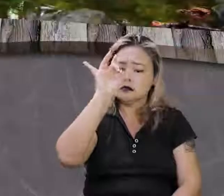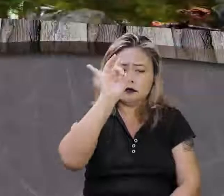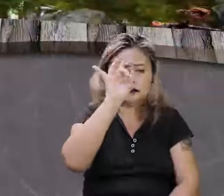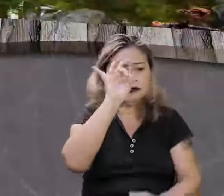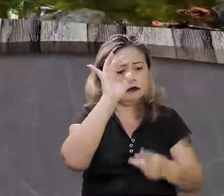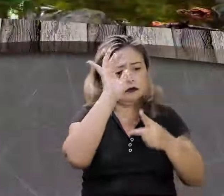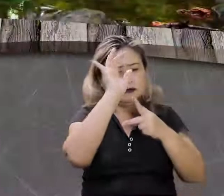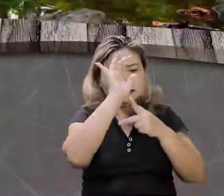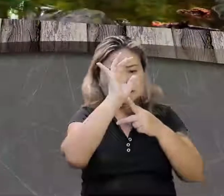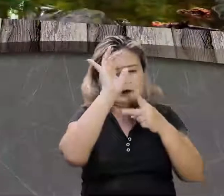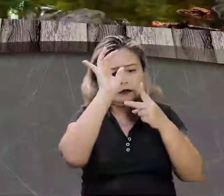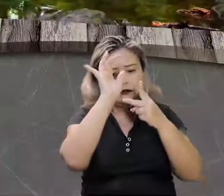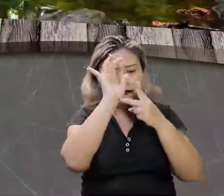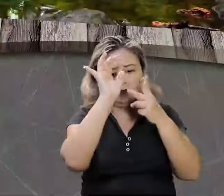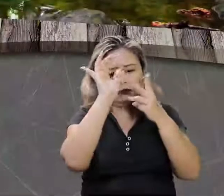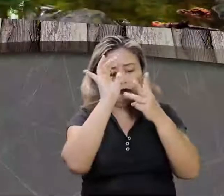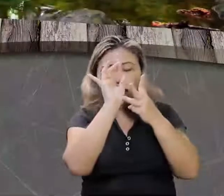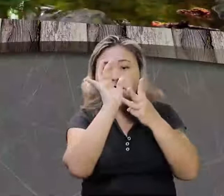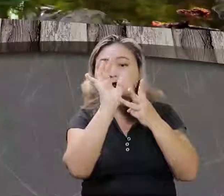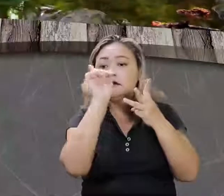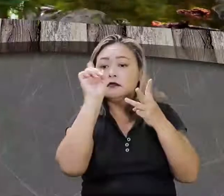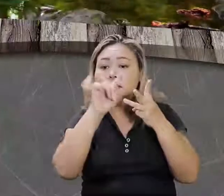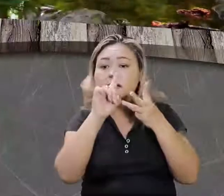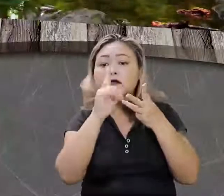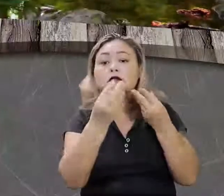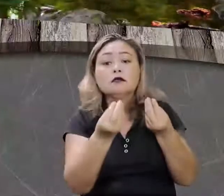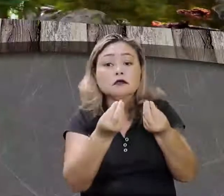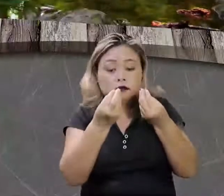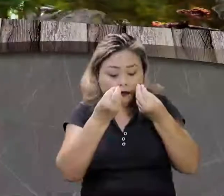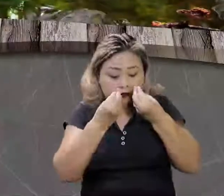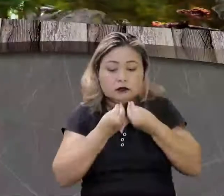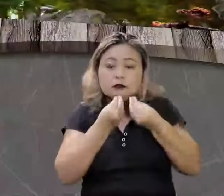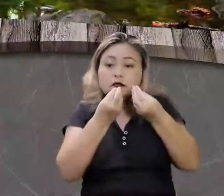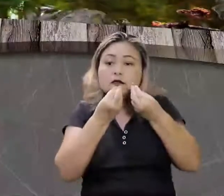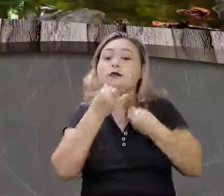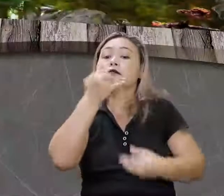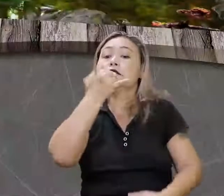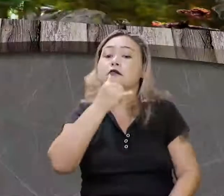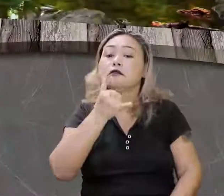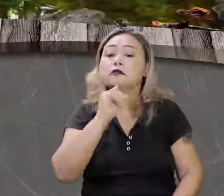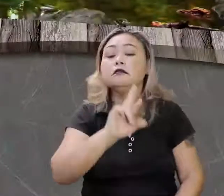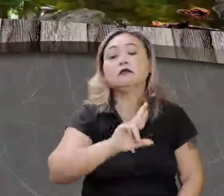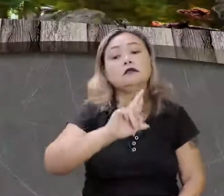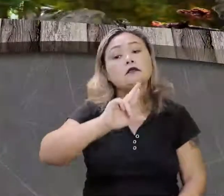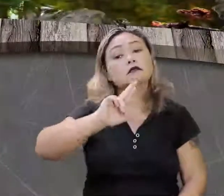nível trófico eu vou obter uma quantidade de energia